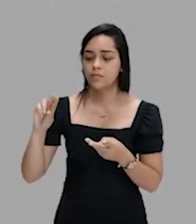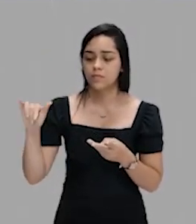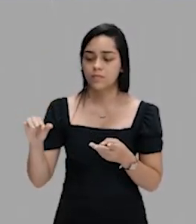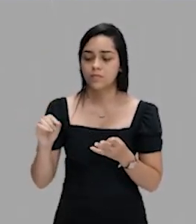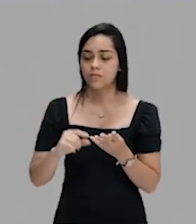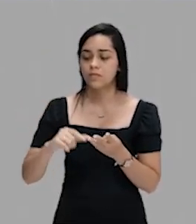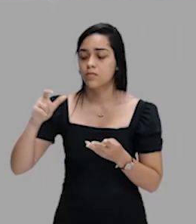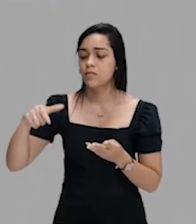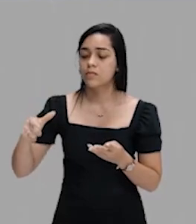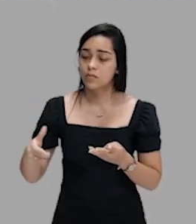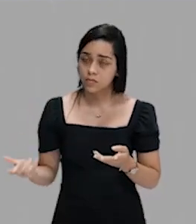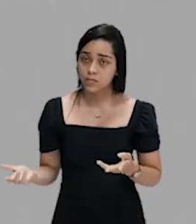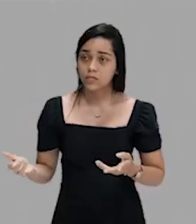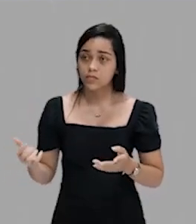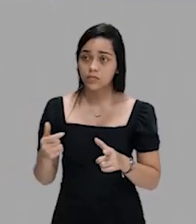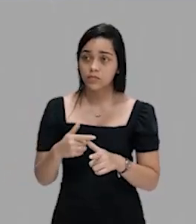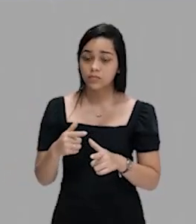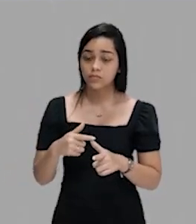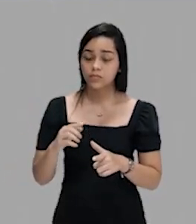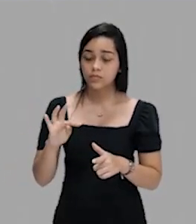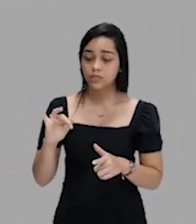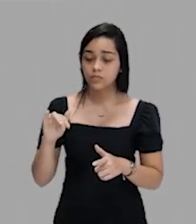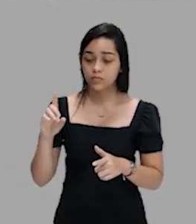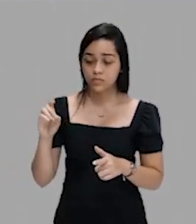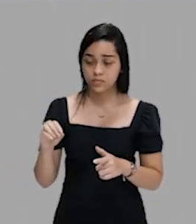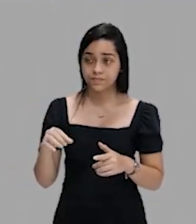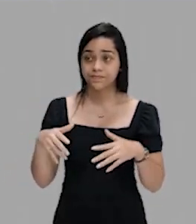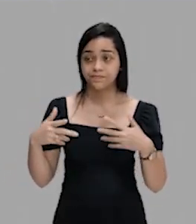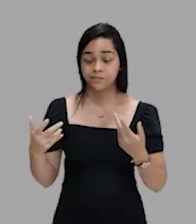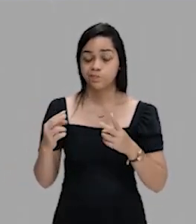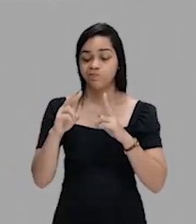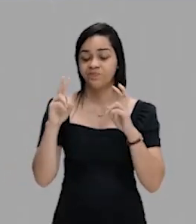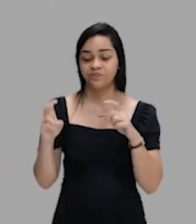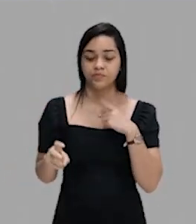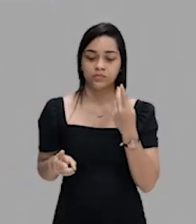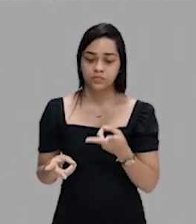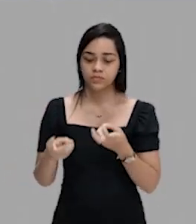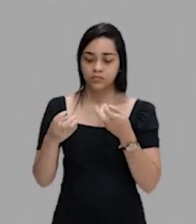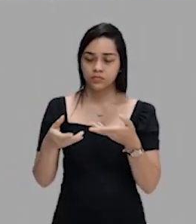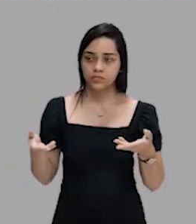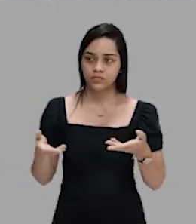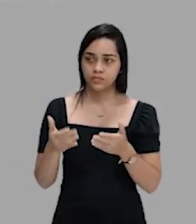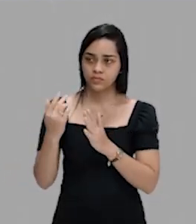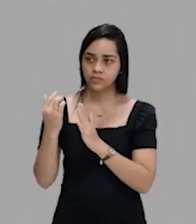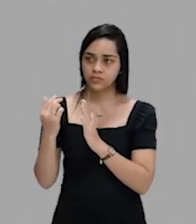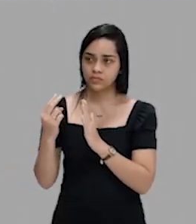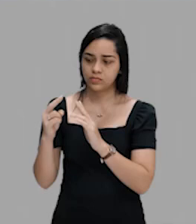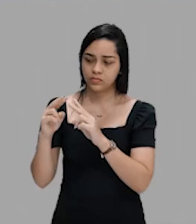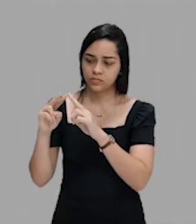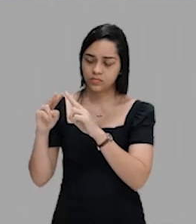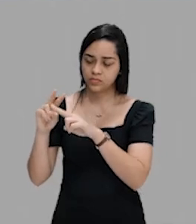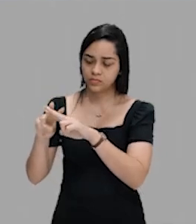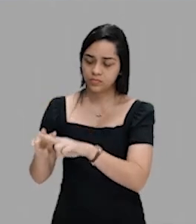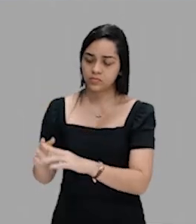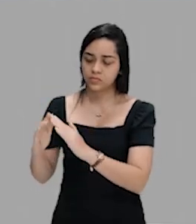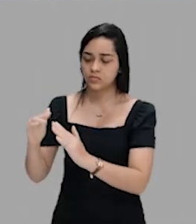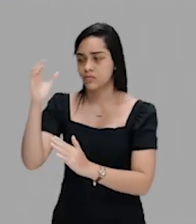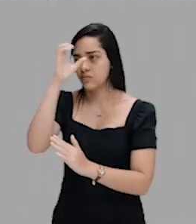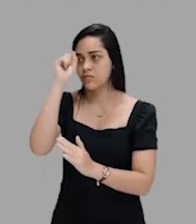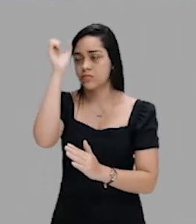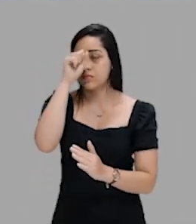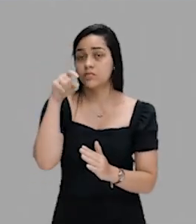onde também e tudo então nesse assunto que nós vimos hoje no programa fica em casa aprendendo você